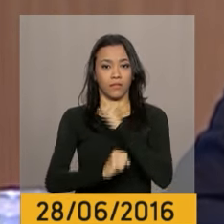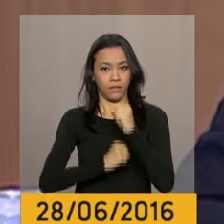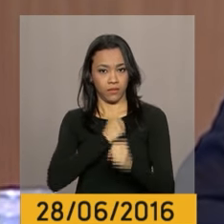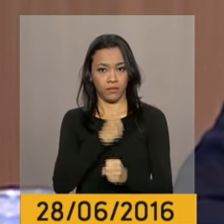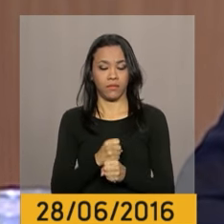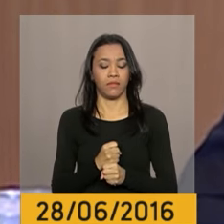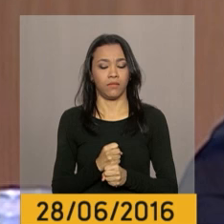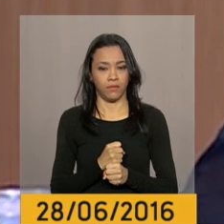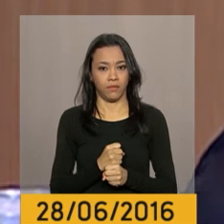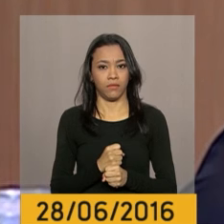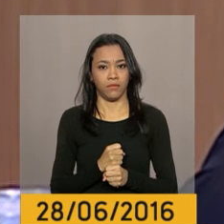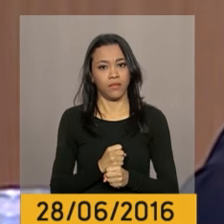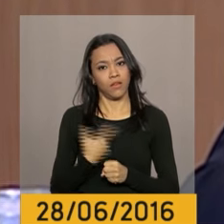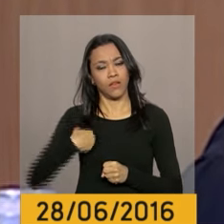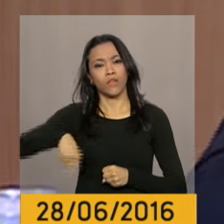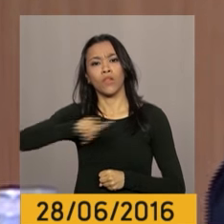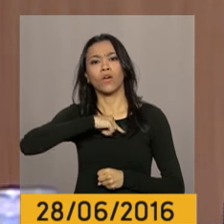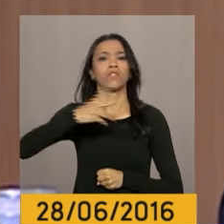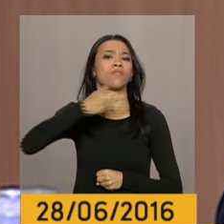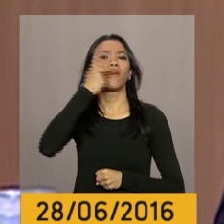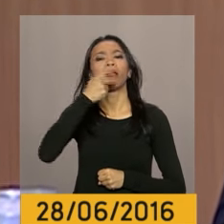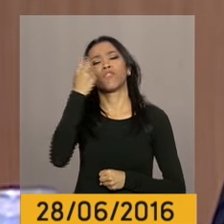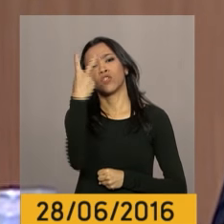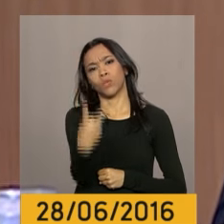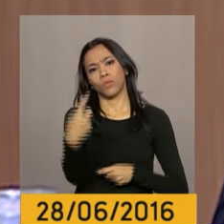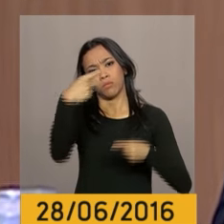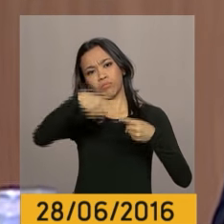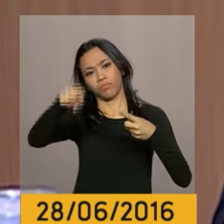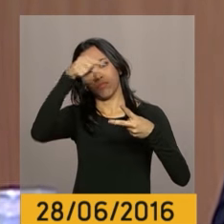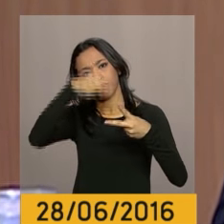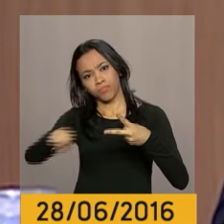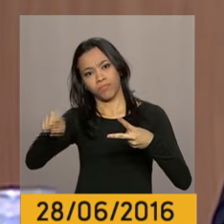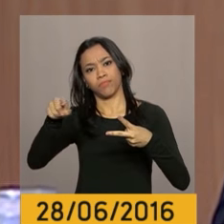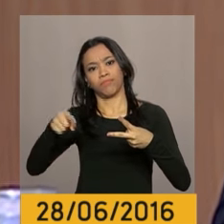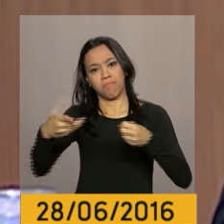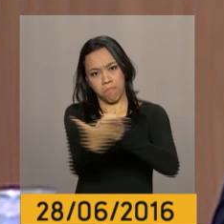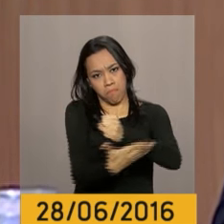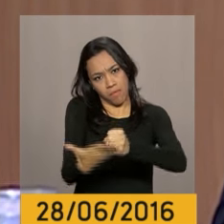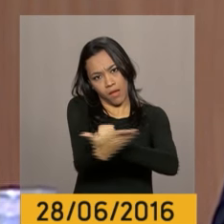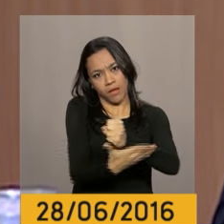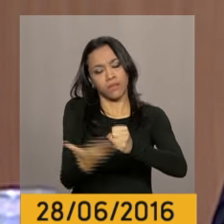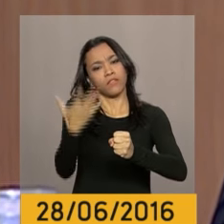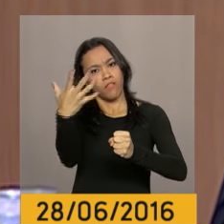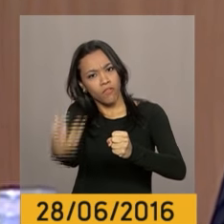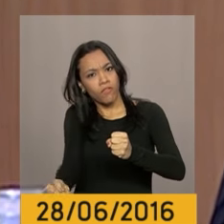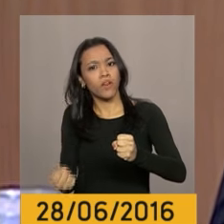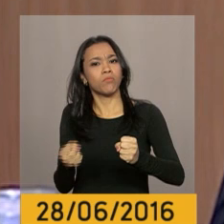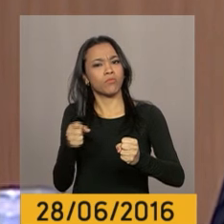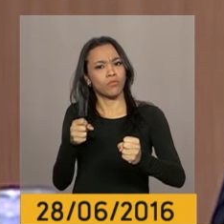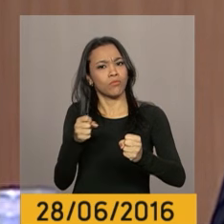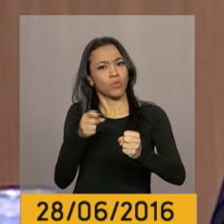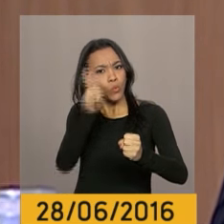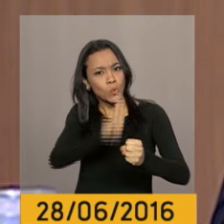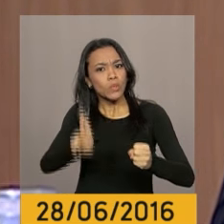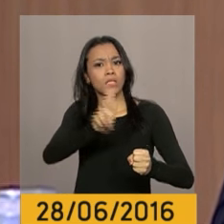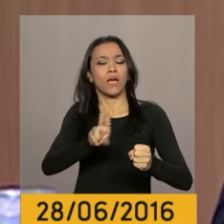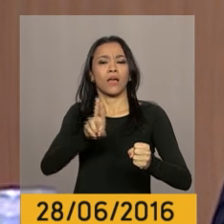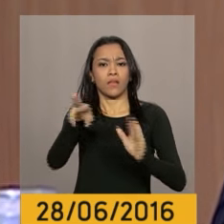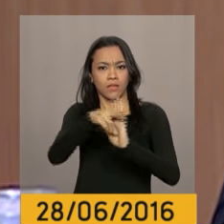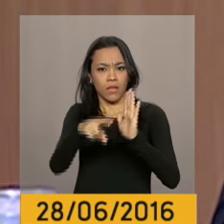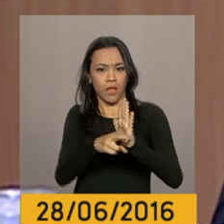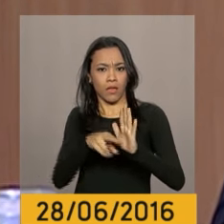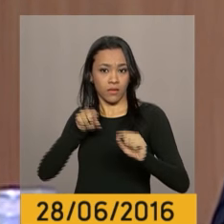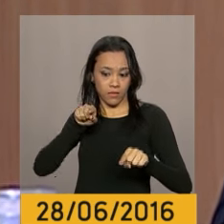parágrafos que a gente falava dos princípios. Vamos tentar aplicar os princípios para esse caso. Nesse